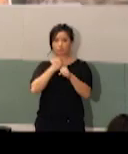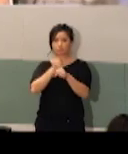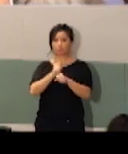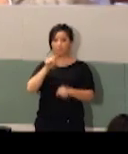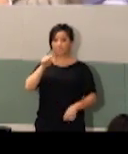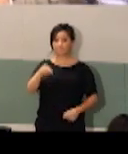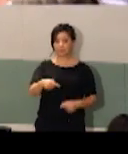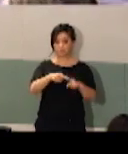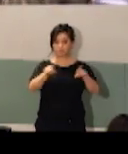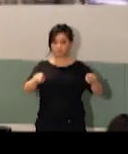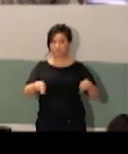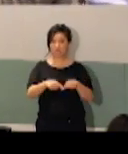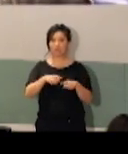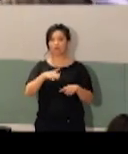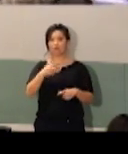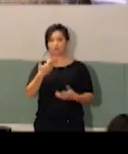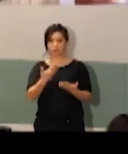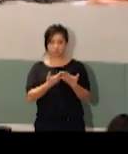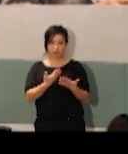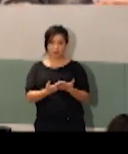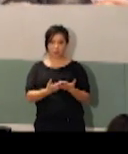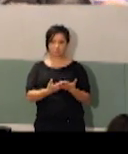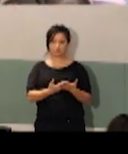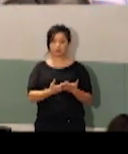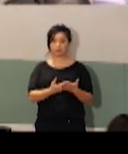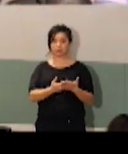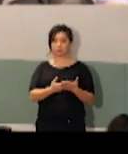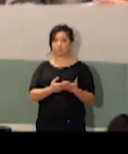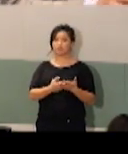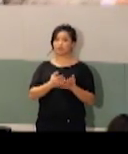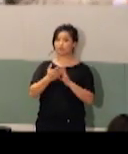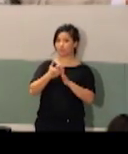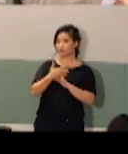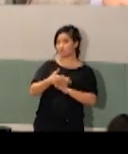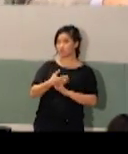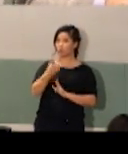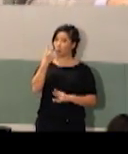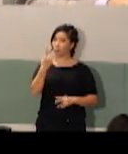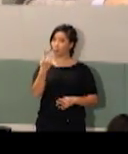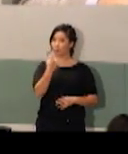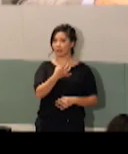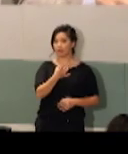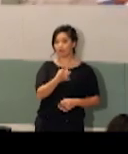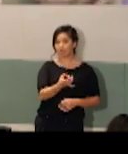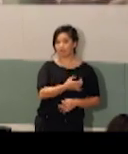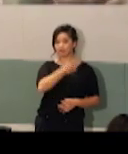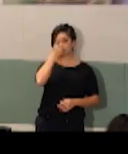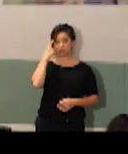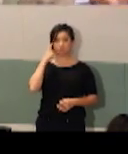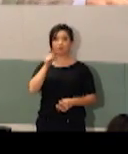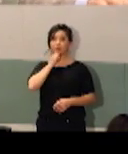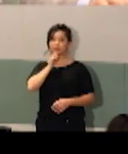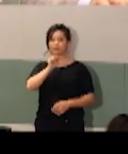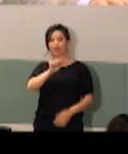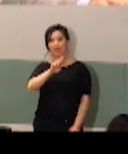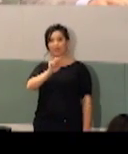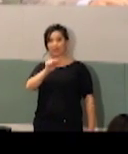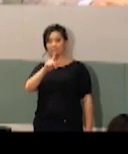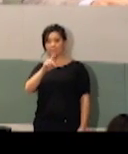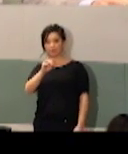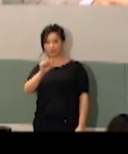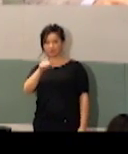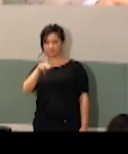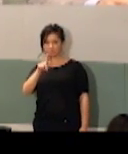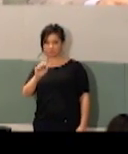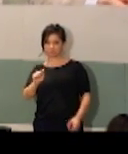E, com isso, para citar um caso clássico, Arapuanga era uma cidade que só tinha uma escola e passou a ter 4